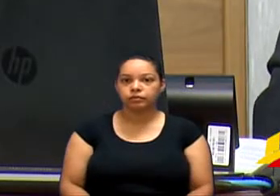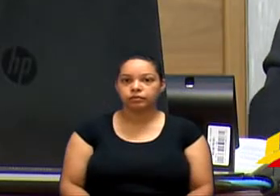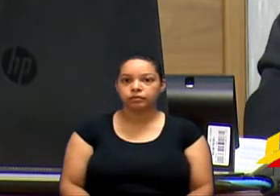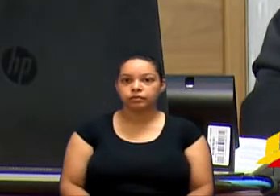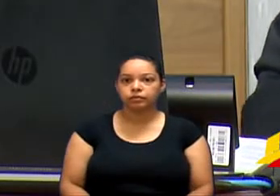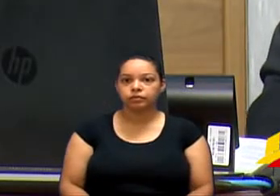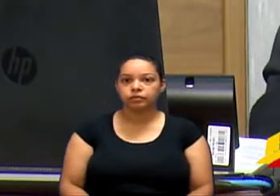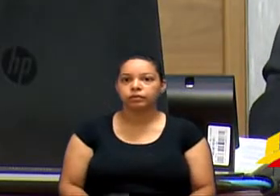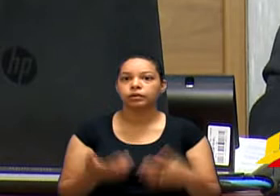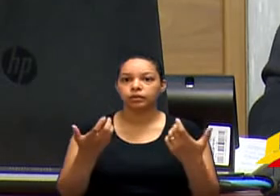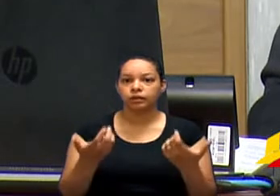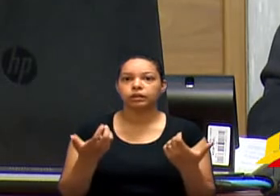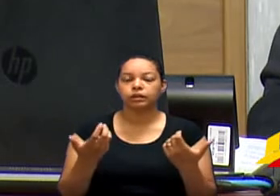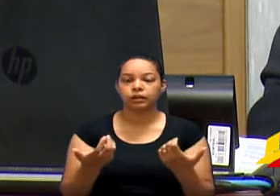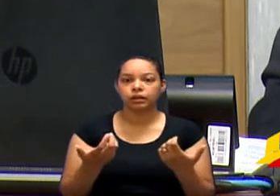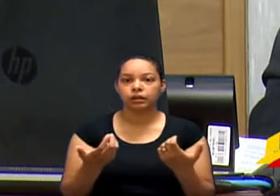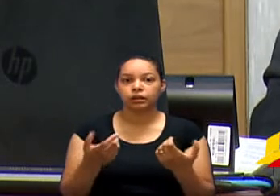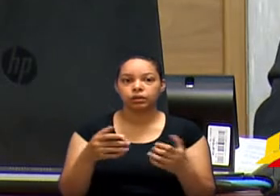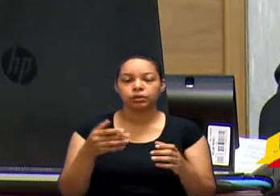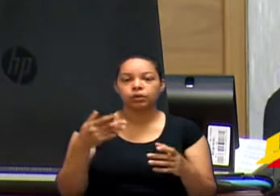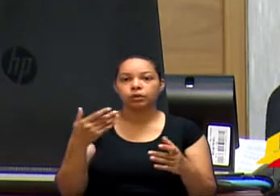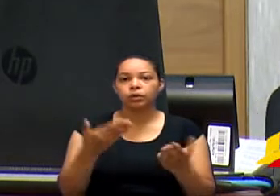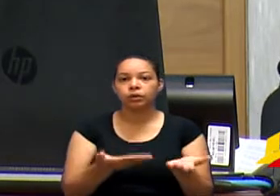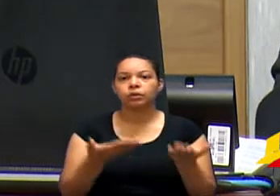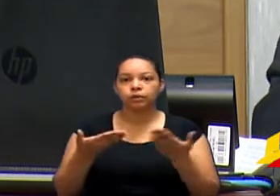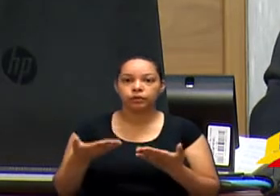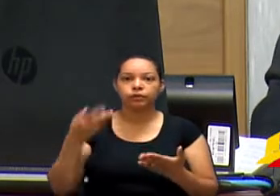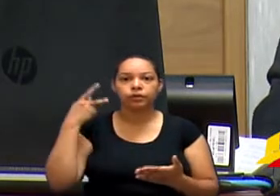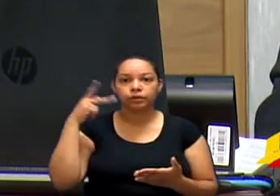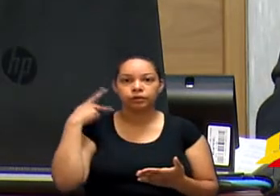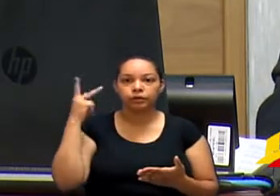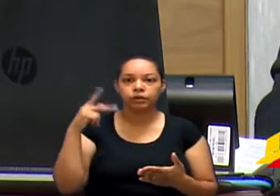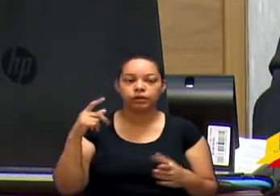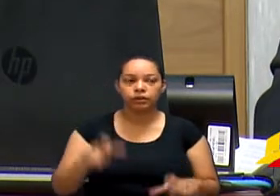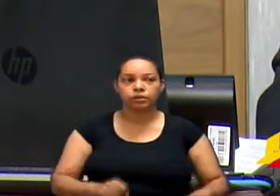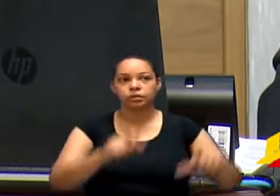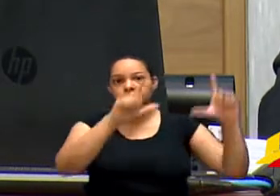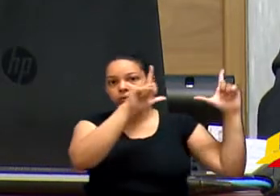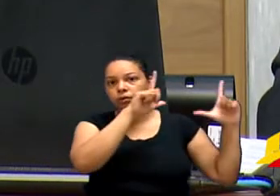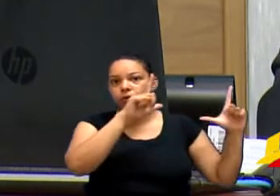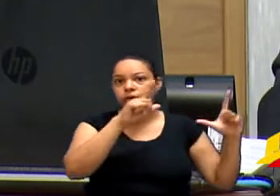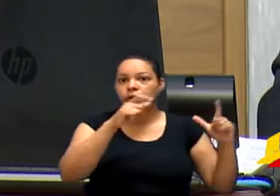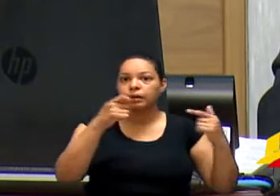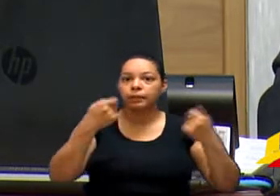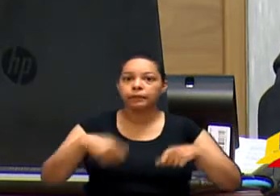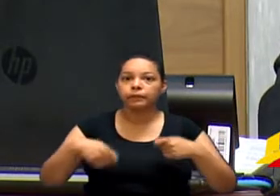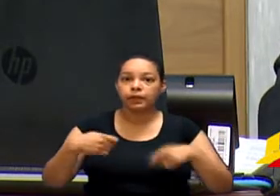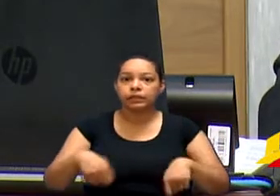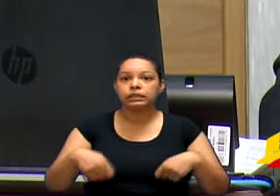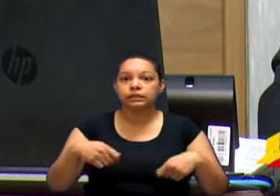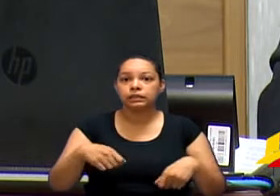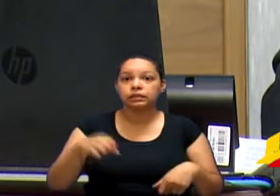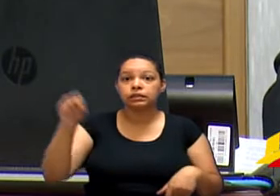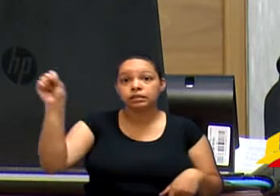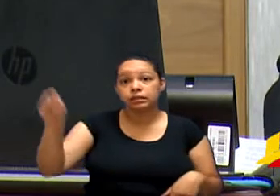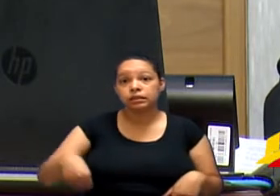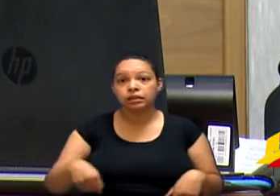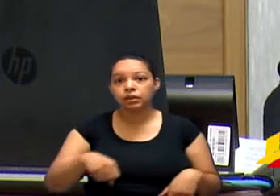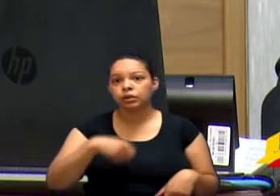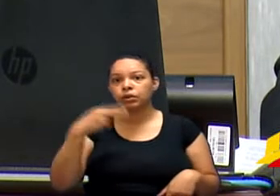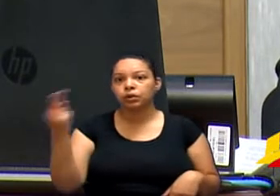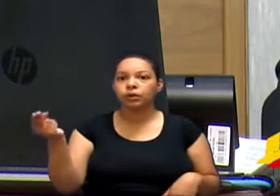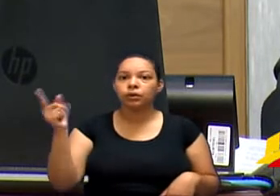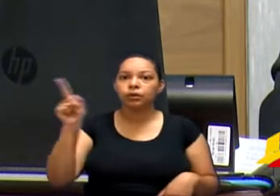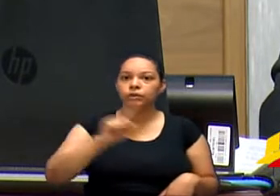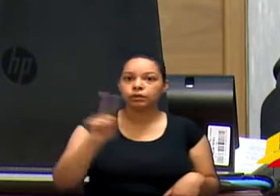gostaria de convidar os vereadores vamos ter uma uma votação no painel e o a orientação do livro de prefeito e da autora